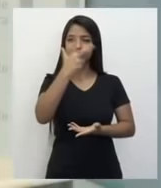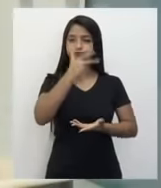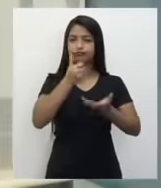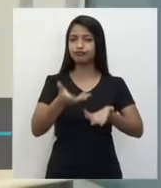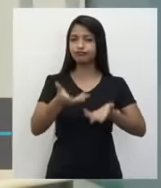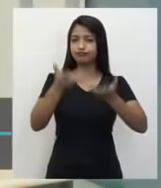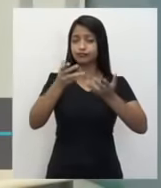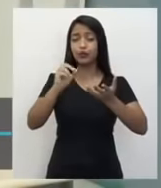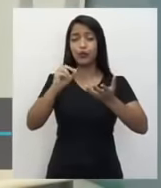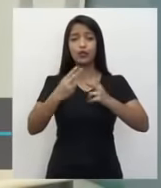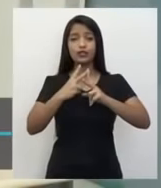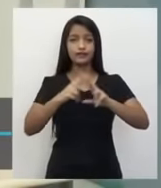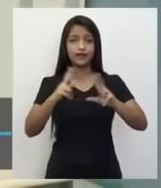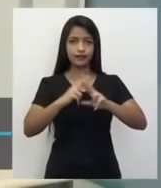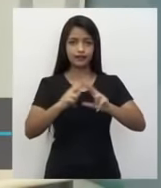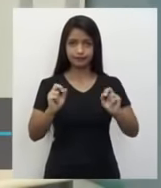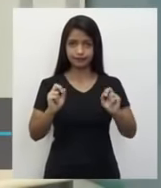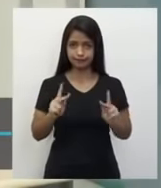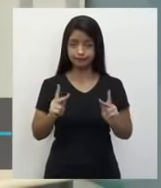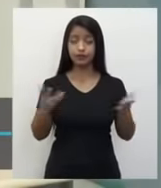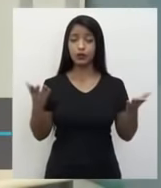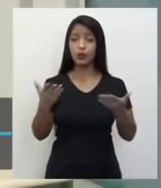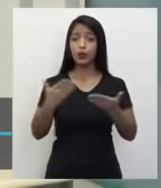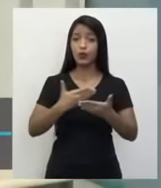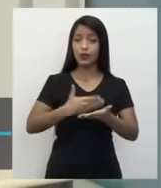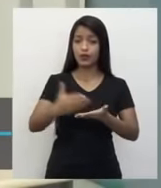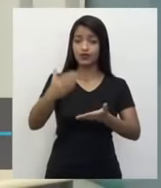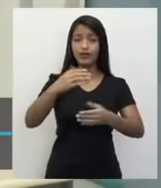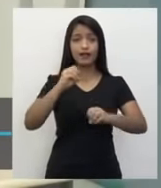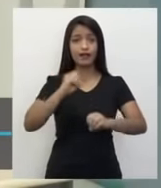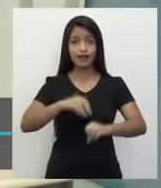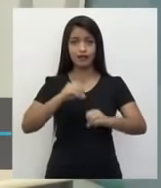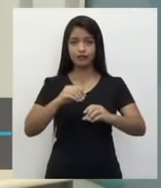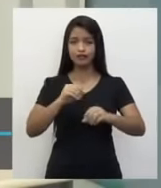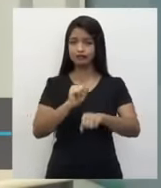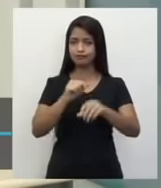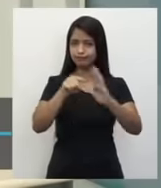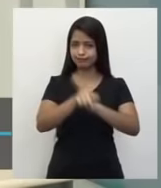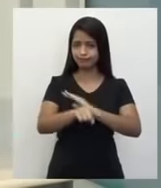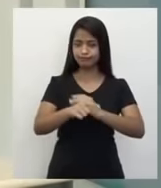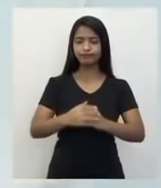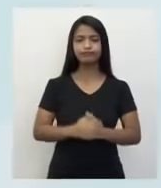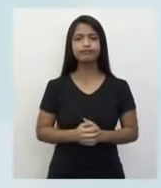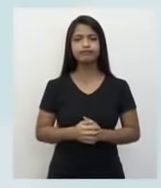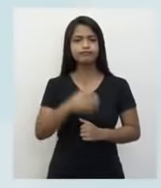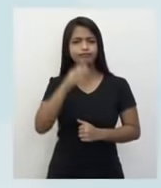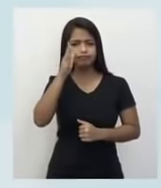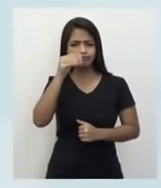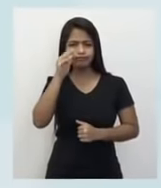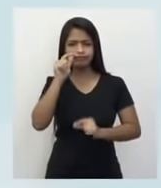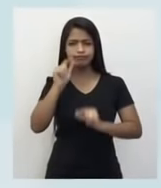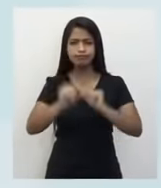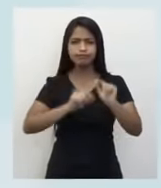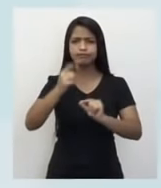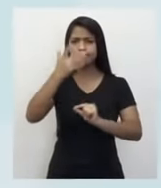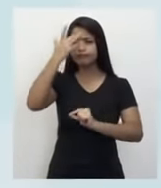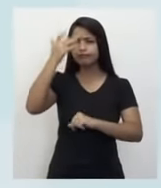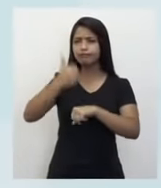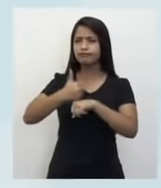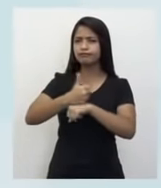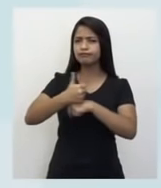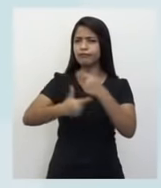disfarce. Vamos começar nossa aula com o chat? Eu quero saber quais profissionais trabalham no teatro. Eu